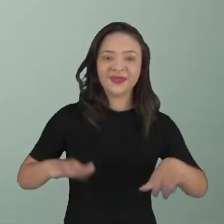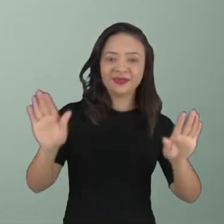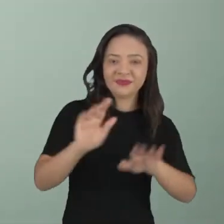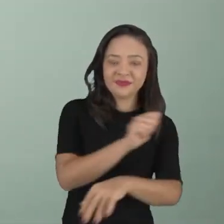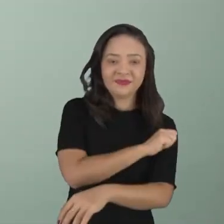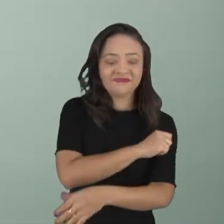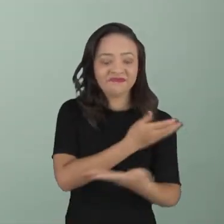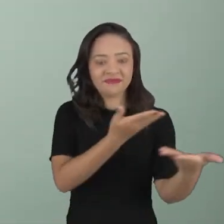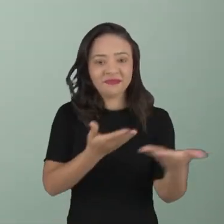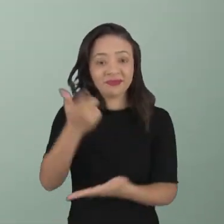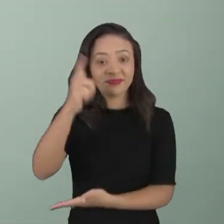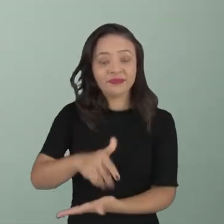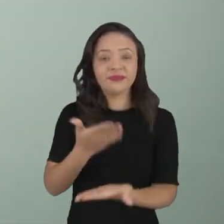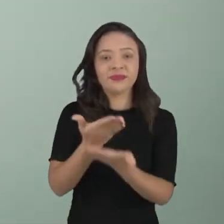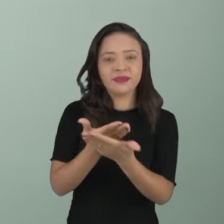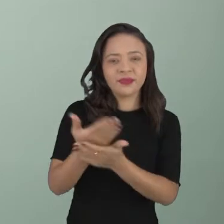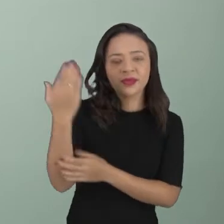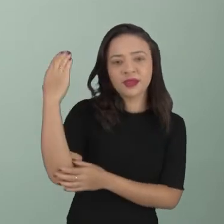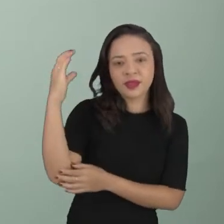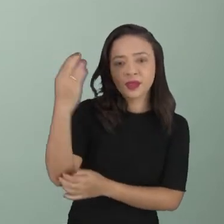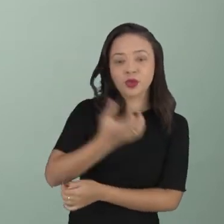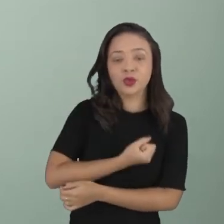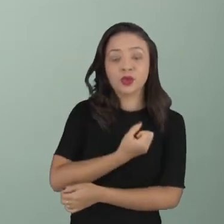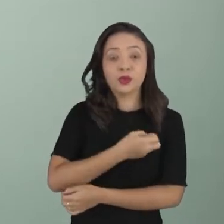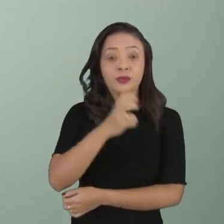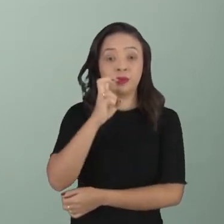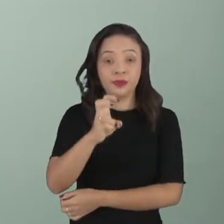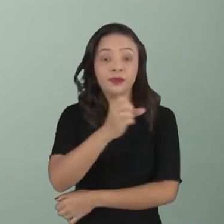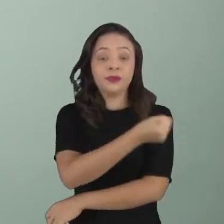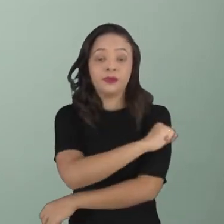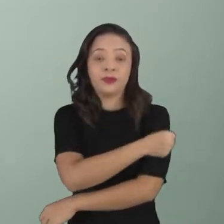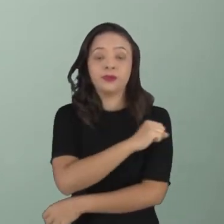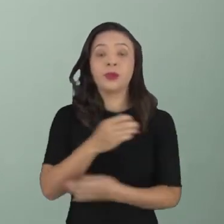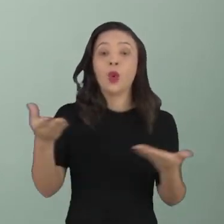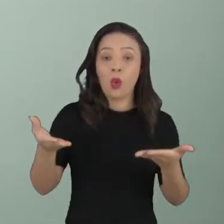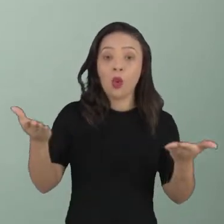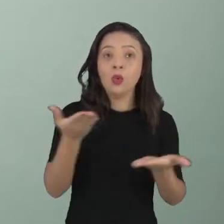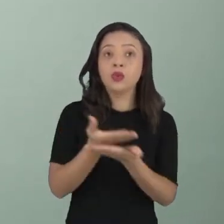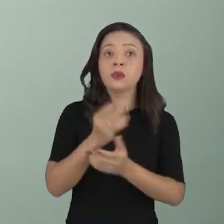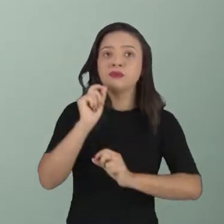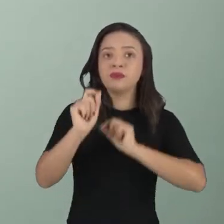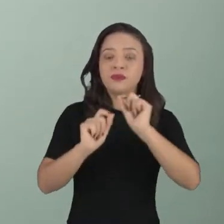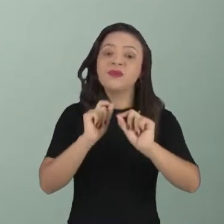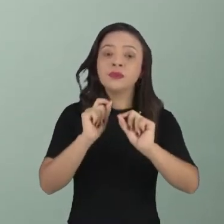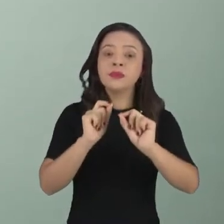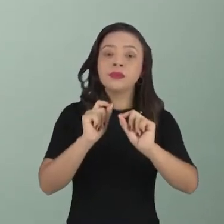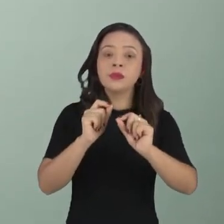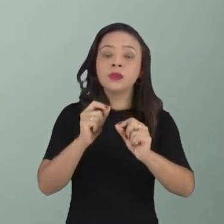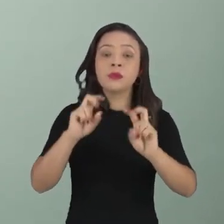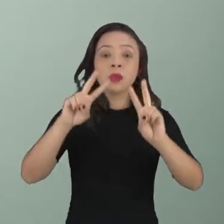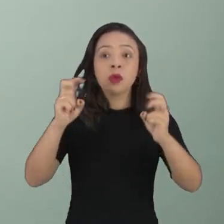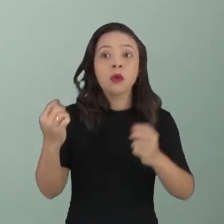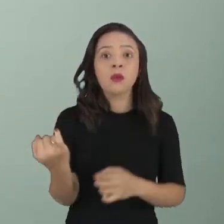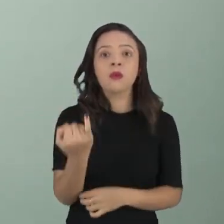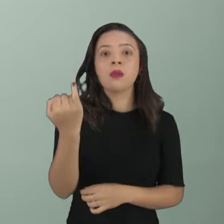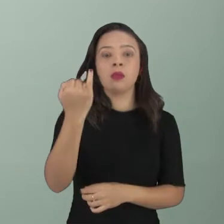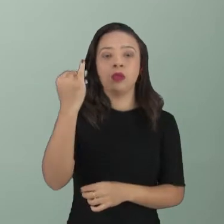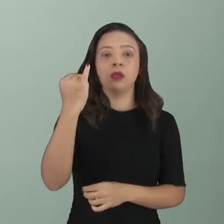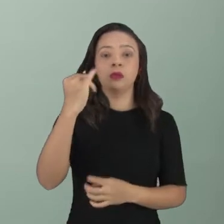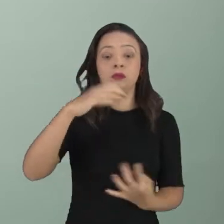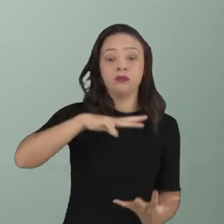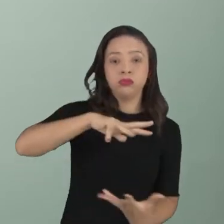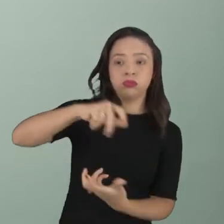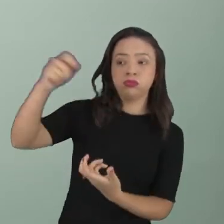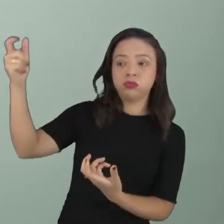Olá, alunos, bem-vindos a mais uma aula de ciências, aula de número 5 do 8º ano. Na aula de hoje, nós vamos discutir uma temática muito importante, efeito